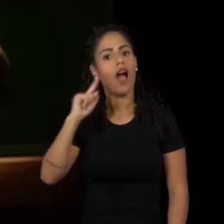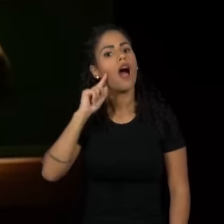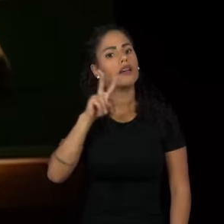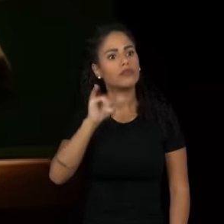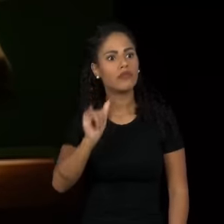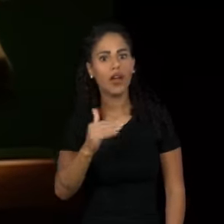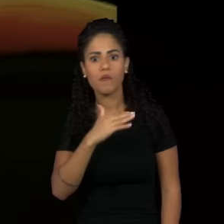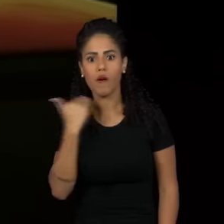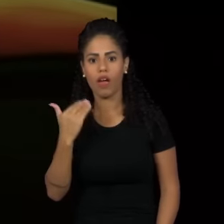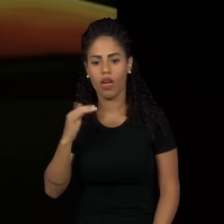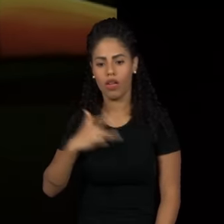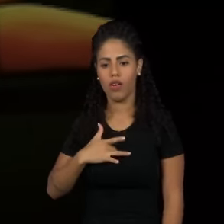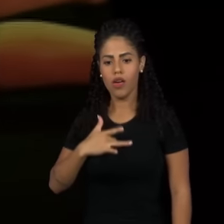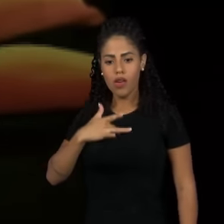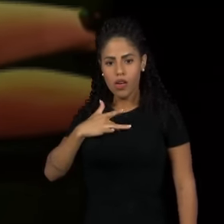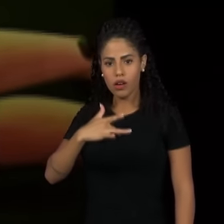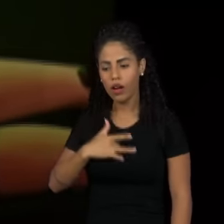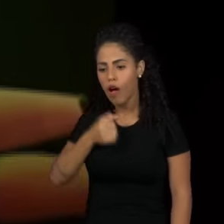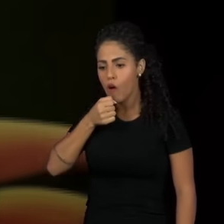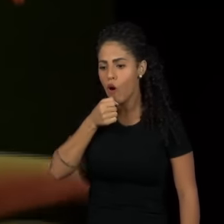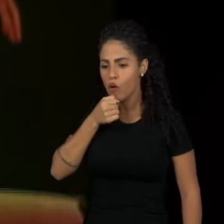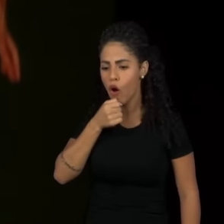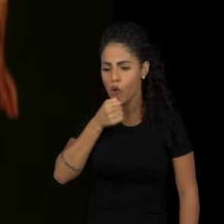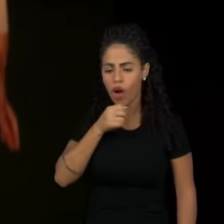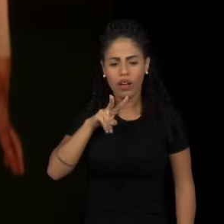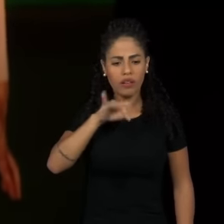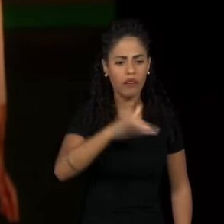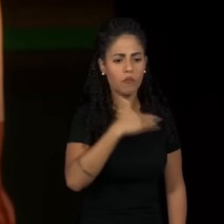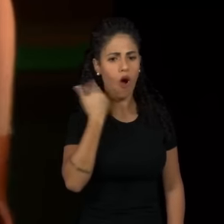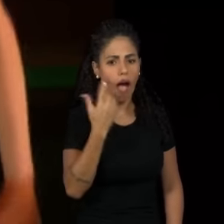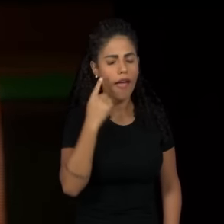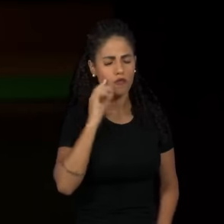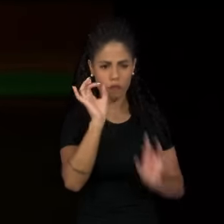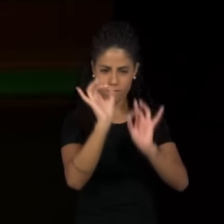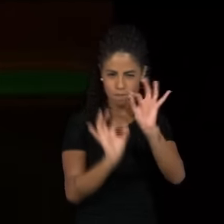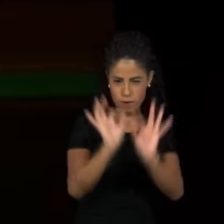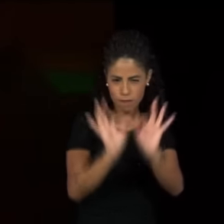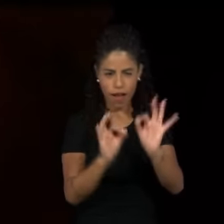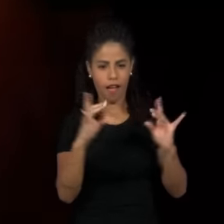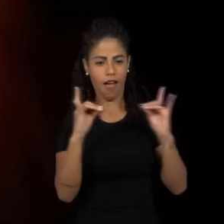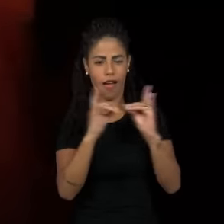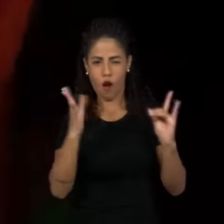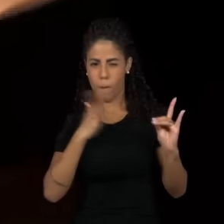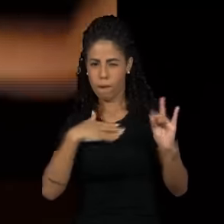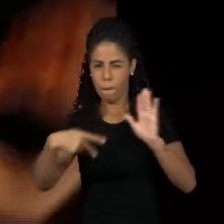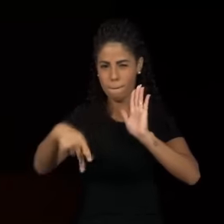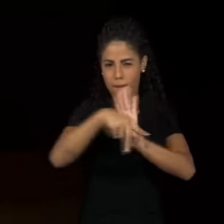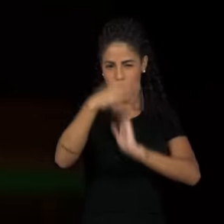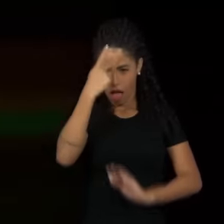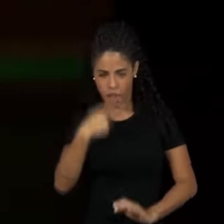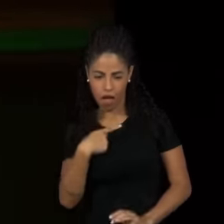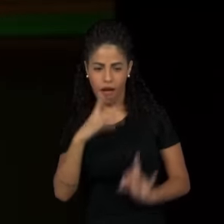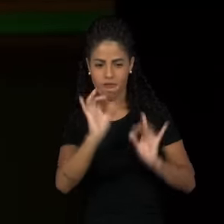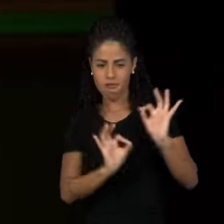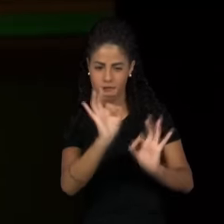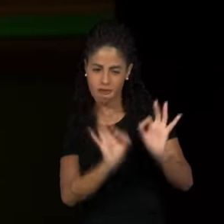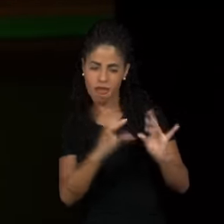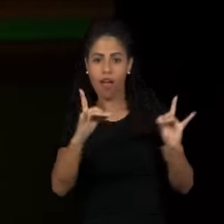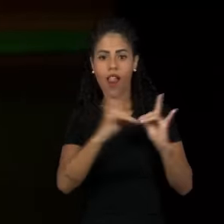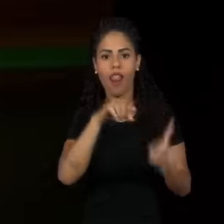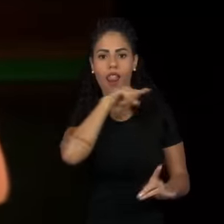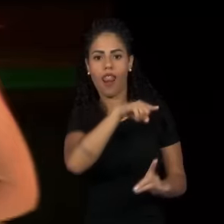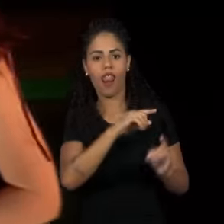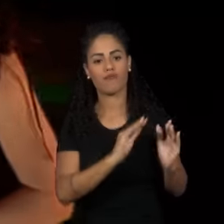de tuberculose e planeja para si mesma um enterro luxuoso para compensar a sua vida modesta num subúrbio